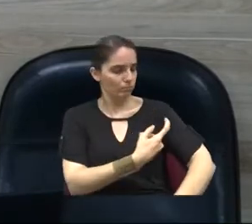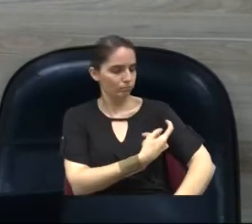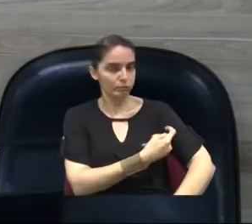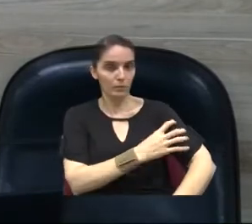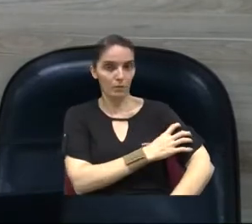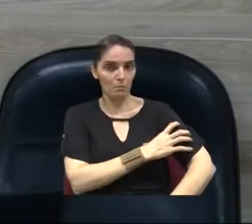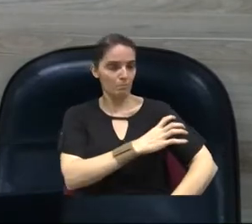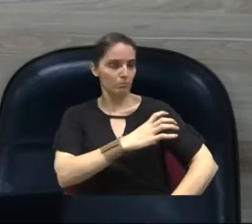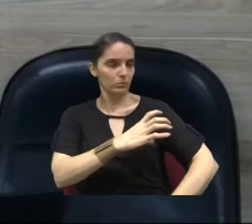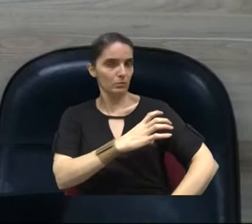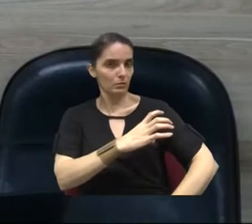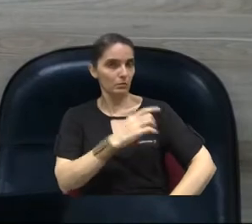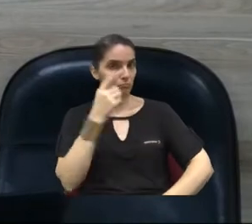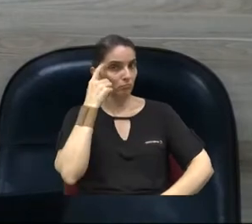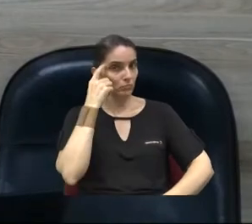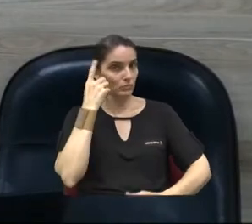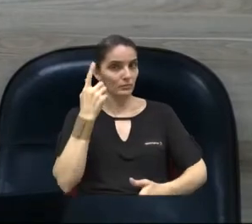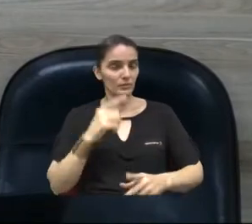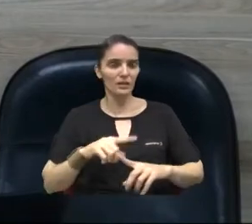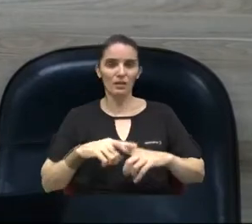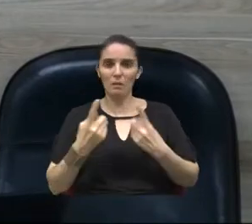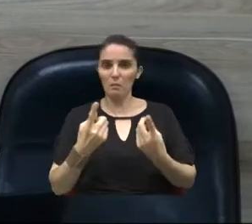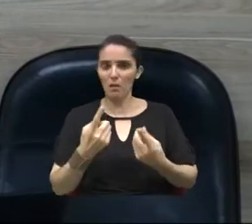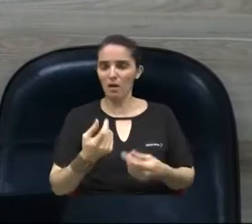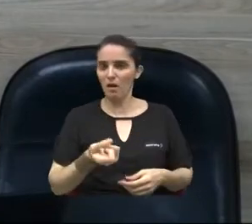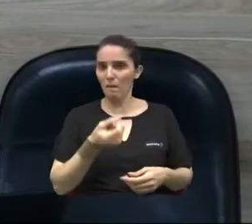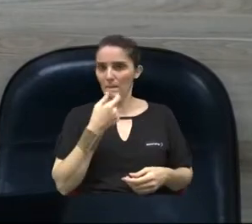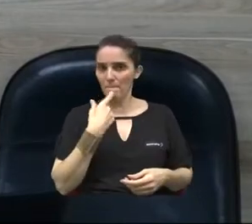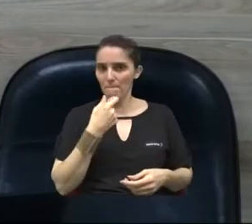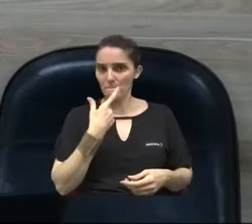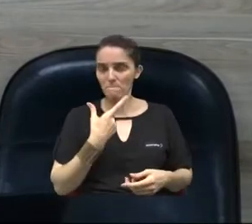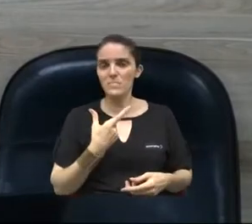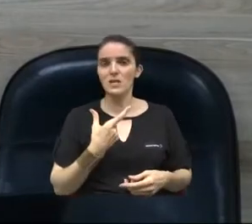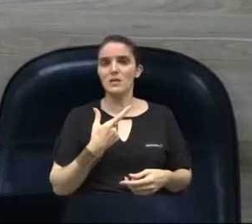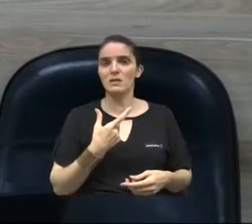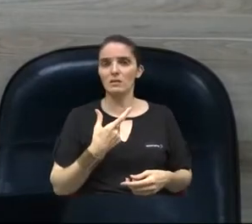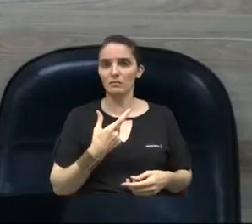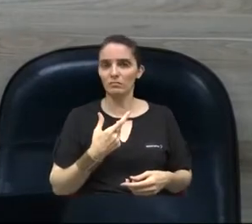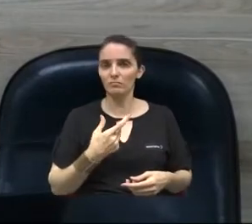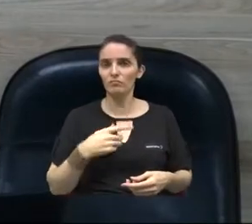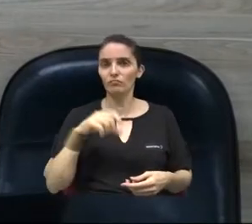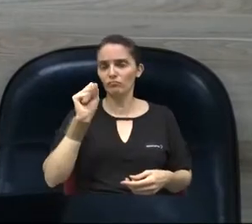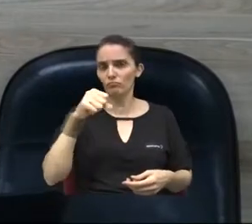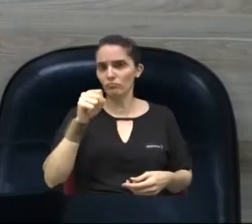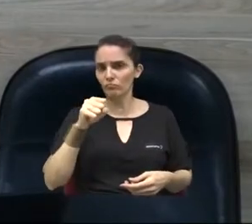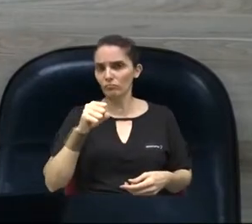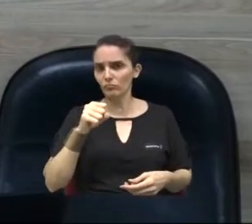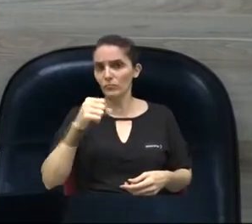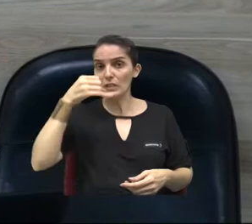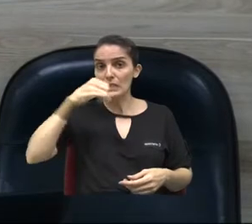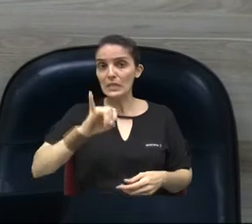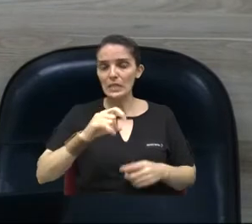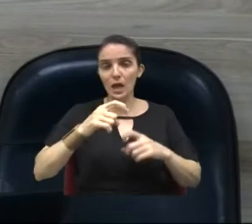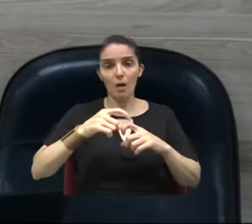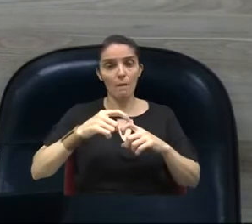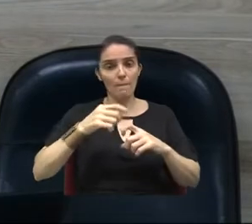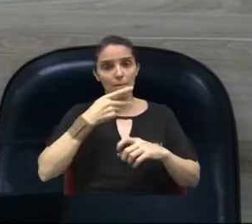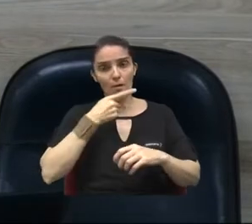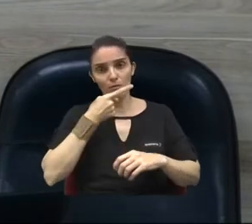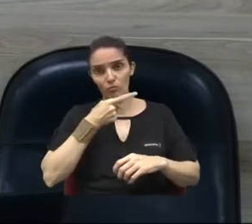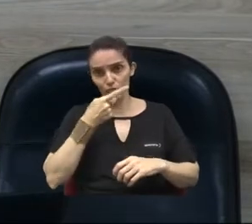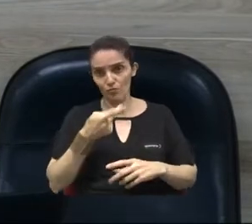seja, lembrando que são drogas que podem sim ser feito uso, mas de maneira correta, passando